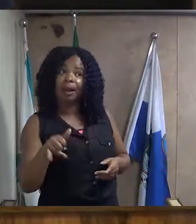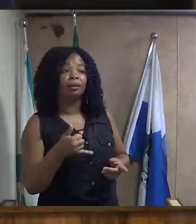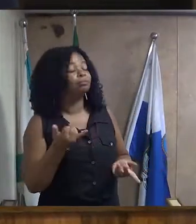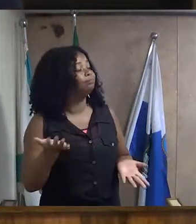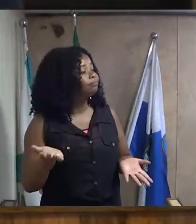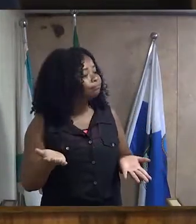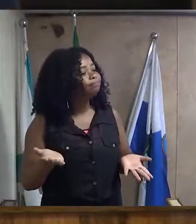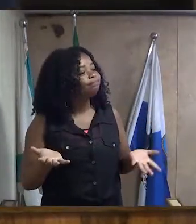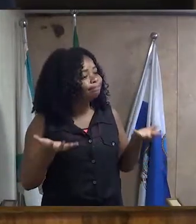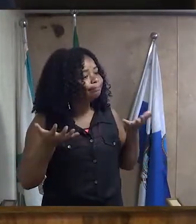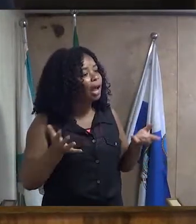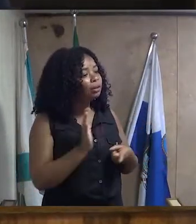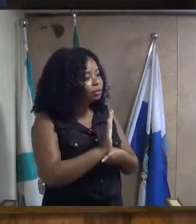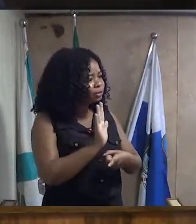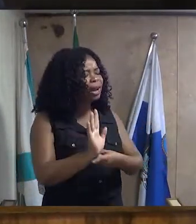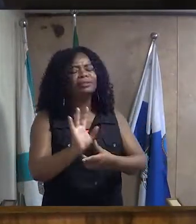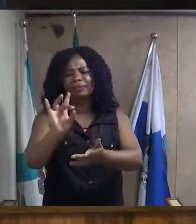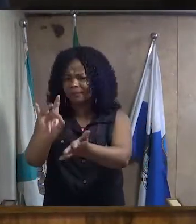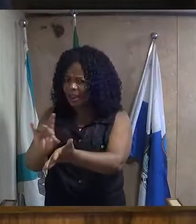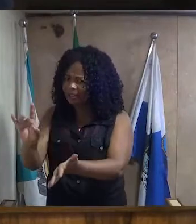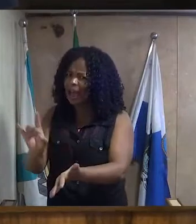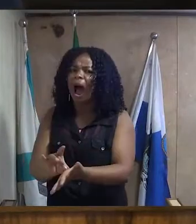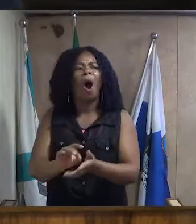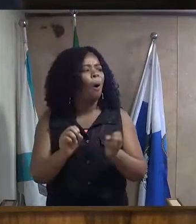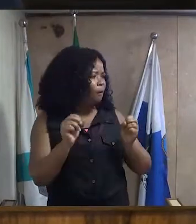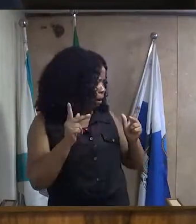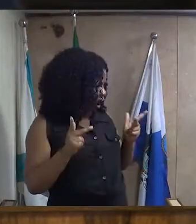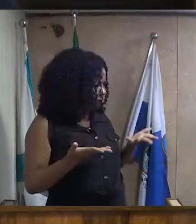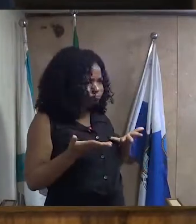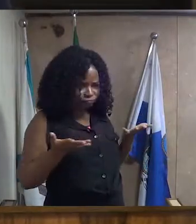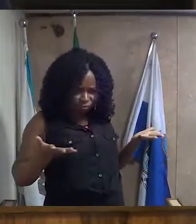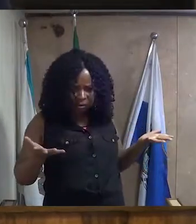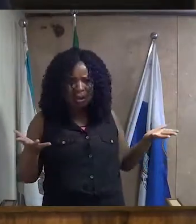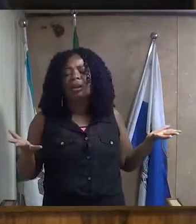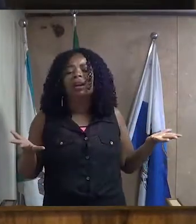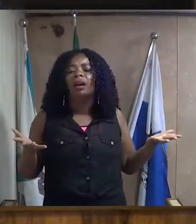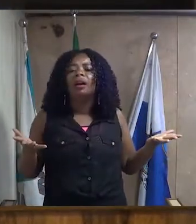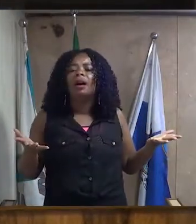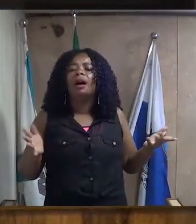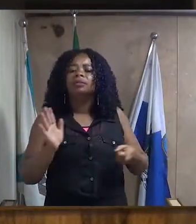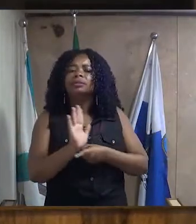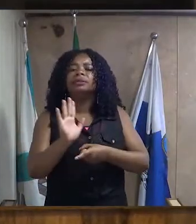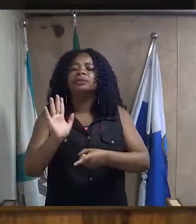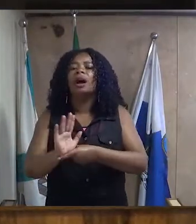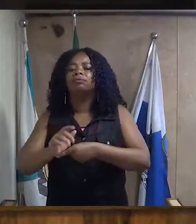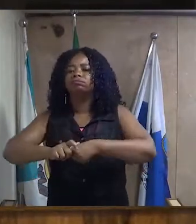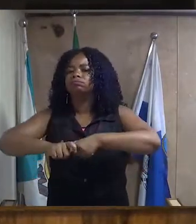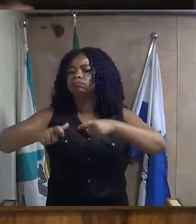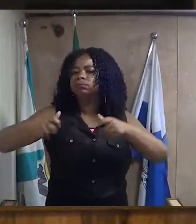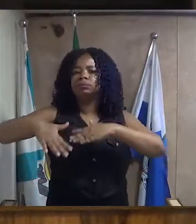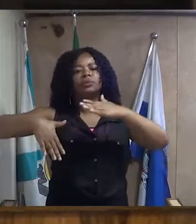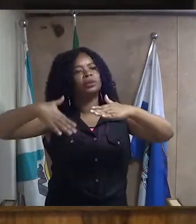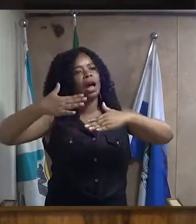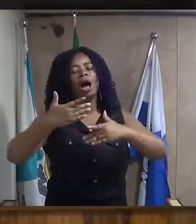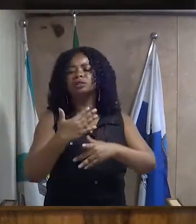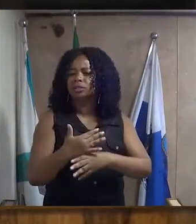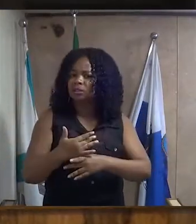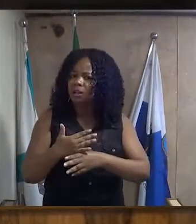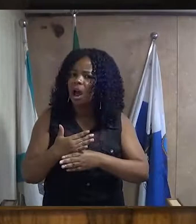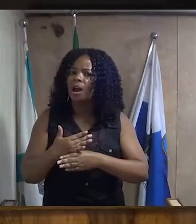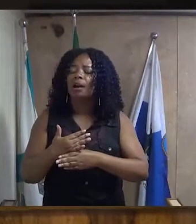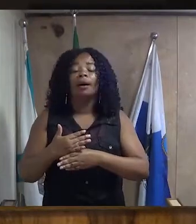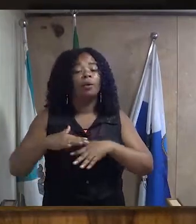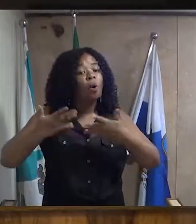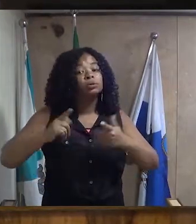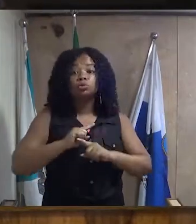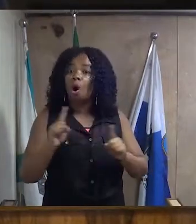Eu quero contribuir muito, gente, quero dar uma contribuição para o crescimento da minha cidade. Mesmo quando eu não era